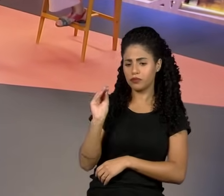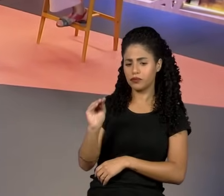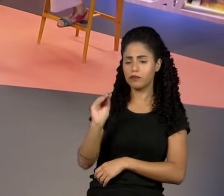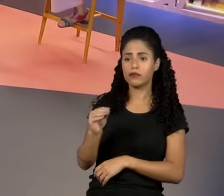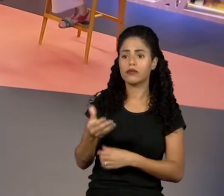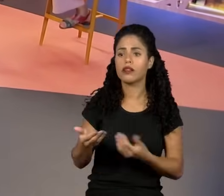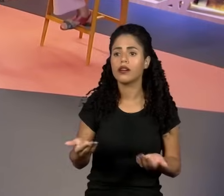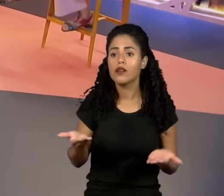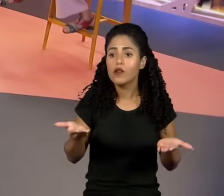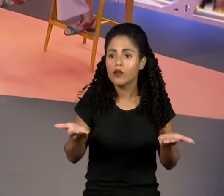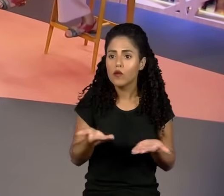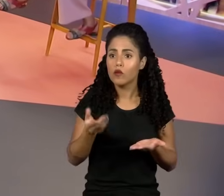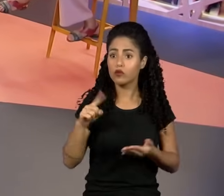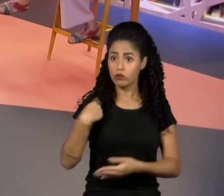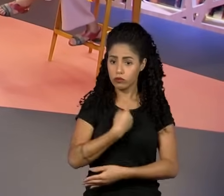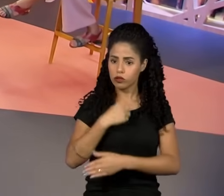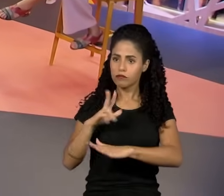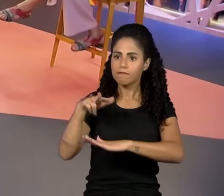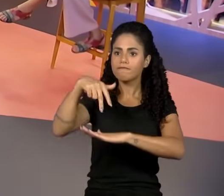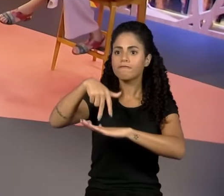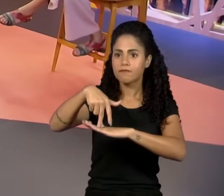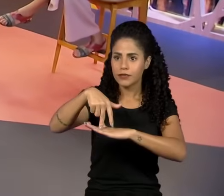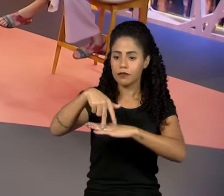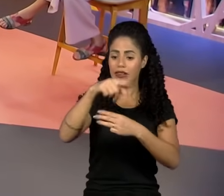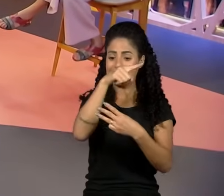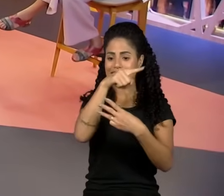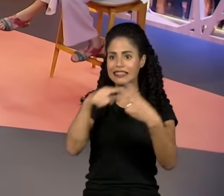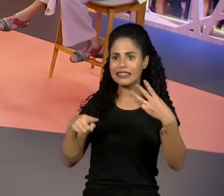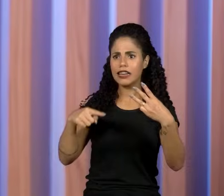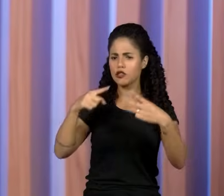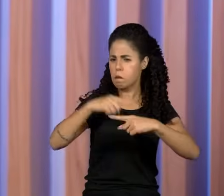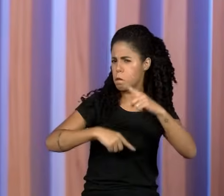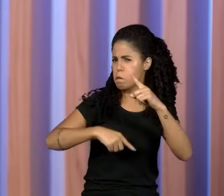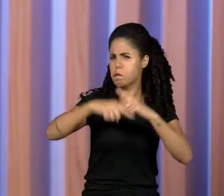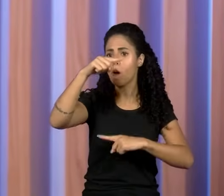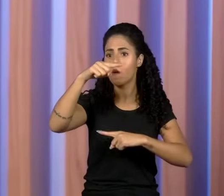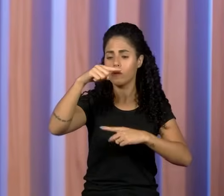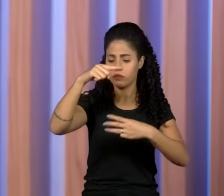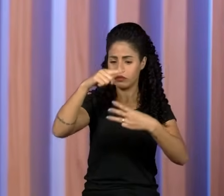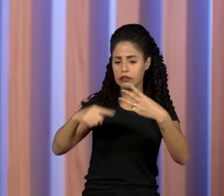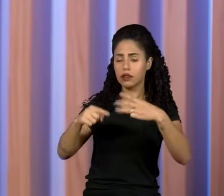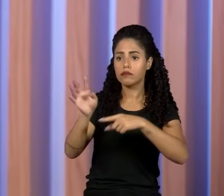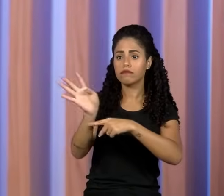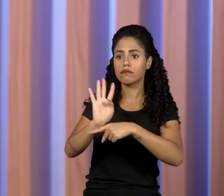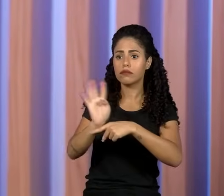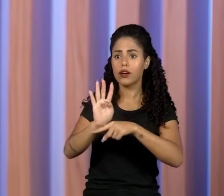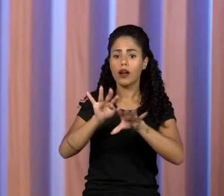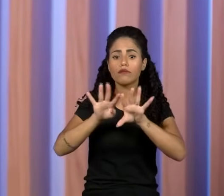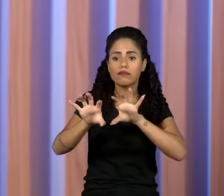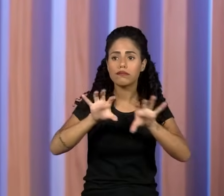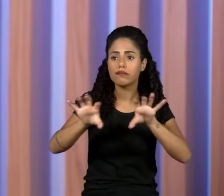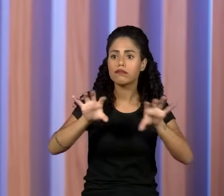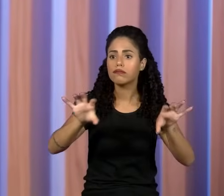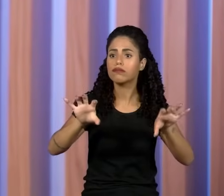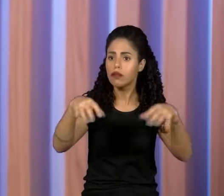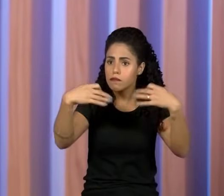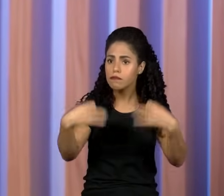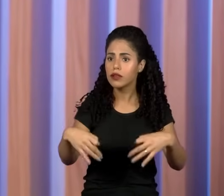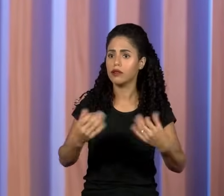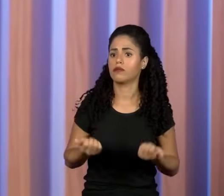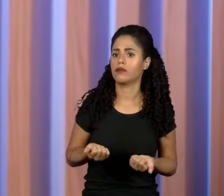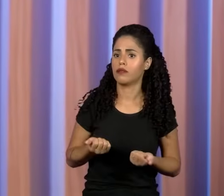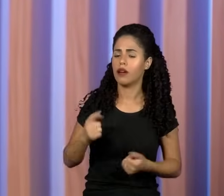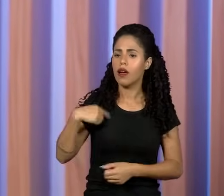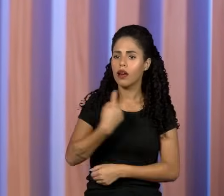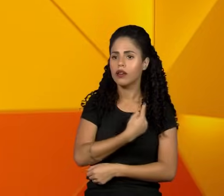Então, o que nos trouxe até aqui para que esses 3 filmes tivessem sucesso foram o impacto das ações afirmativas. Sim, a gente